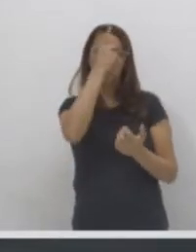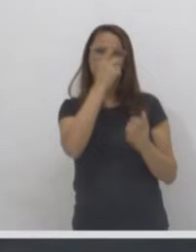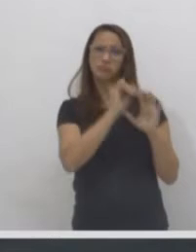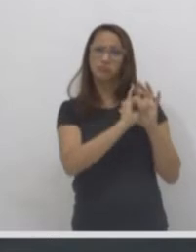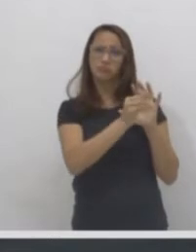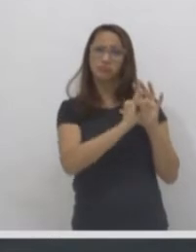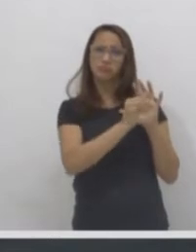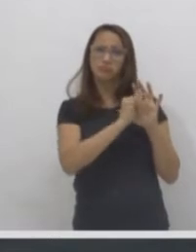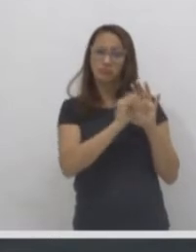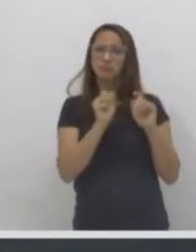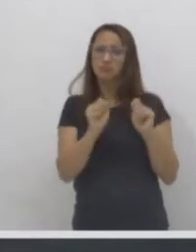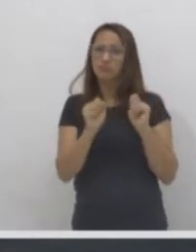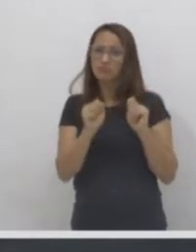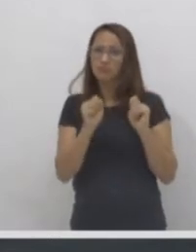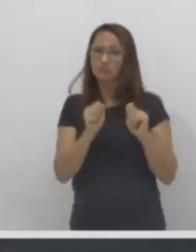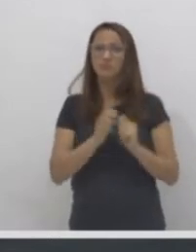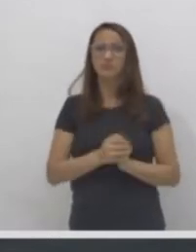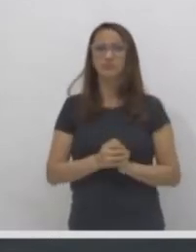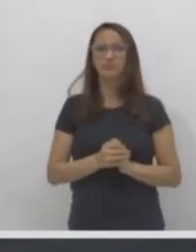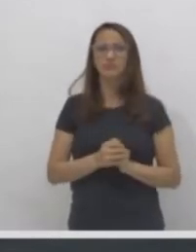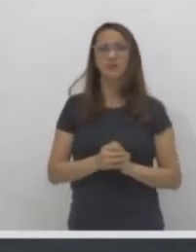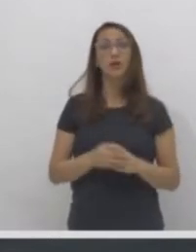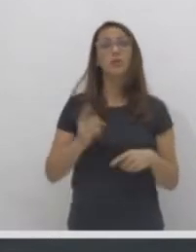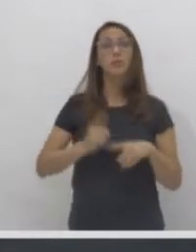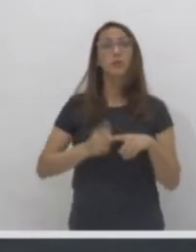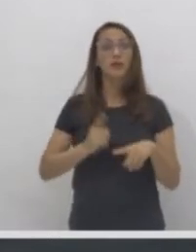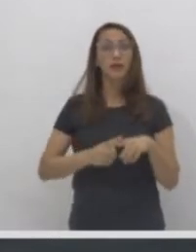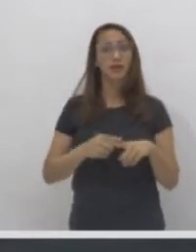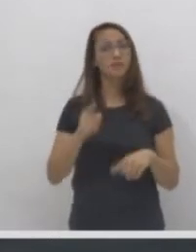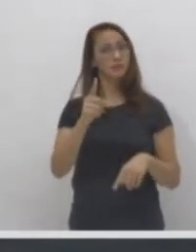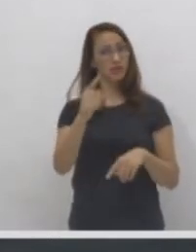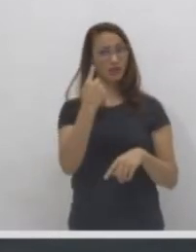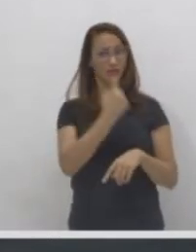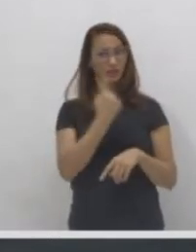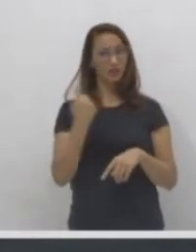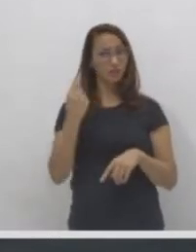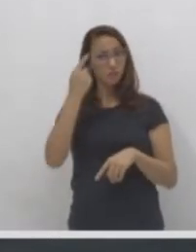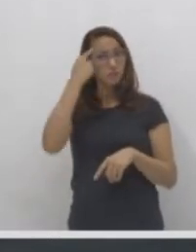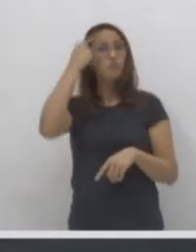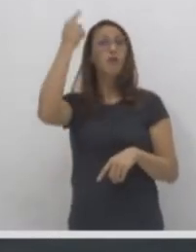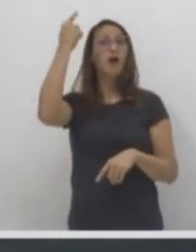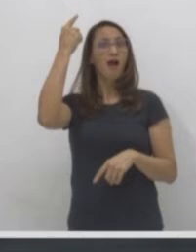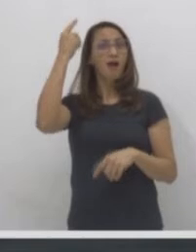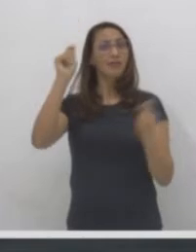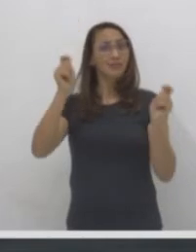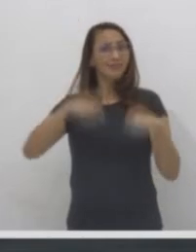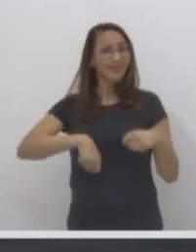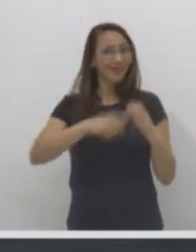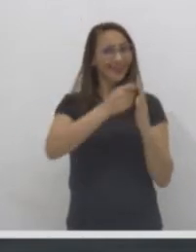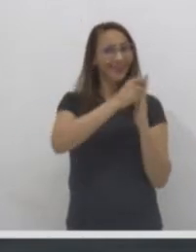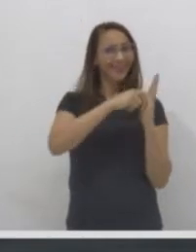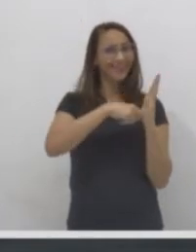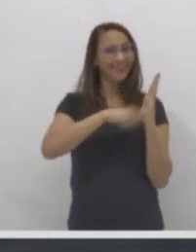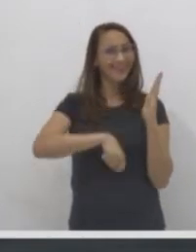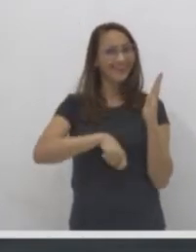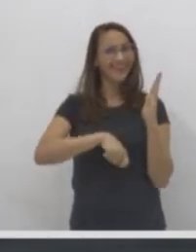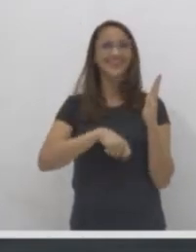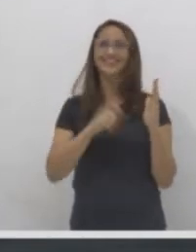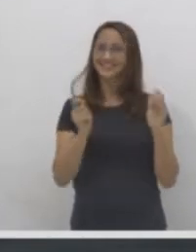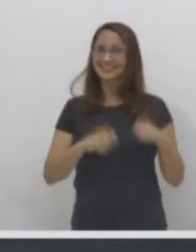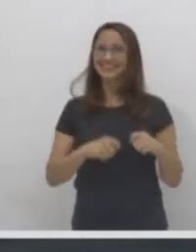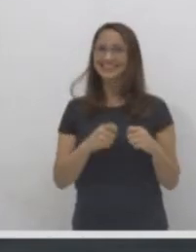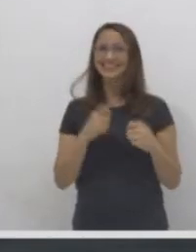uma fábula? Porque nós somos autores, nós temos ideias, nós temos criatividade, nós precisamos estimular a